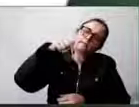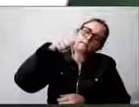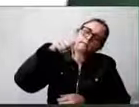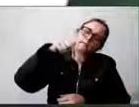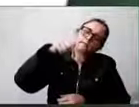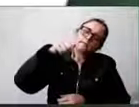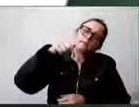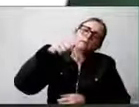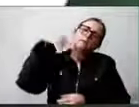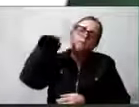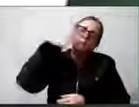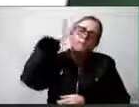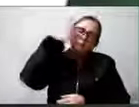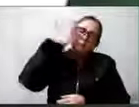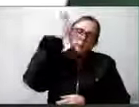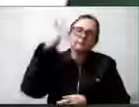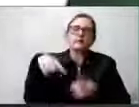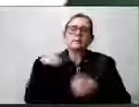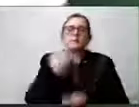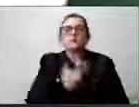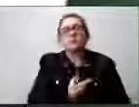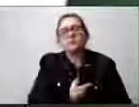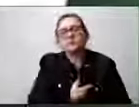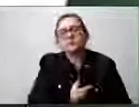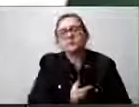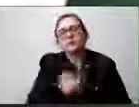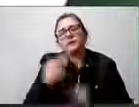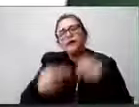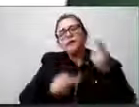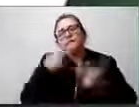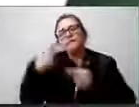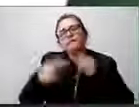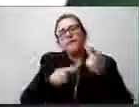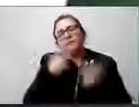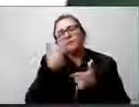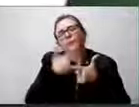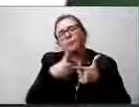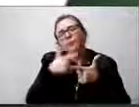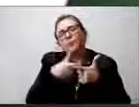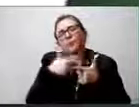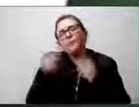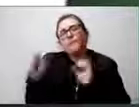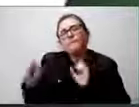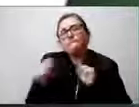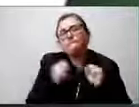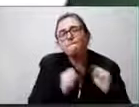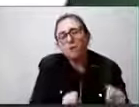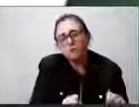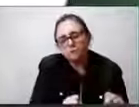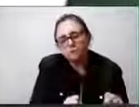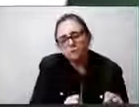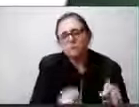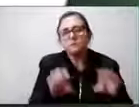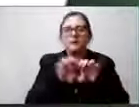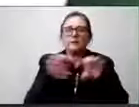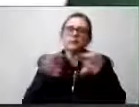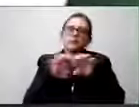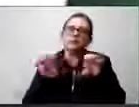dessas palestras, nós estamos falando do dano que pode acontecer na estrutura da